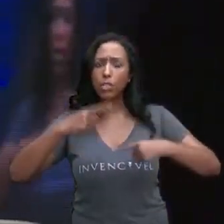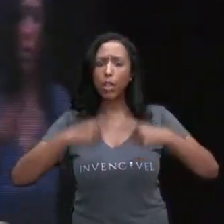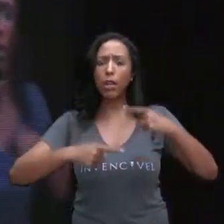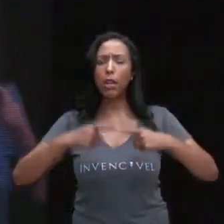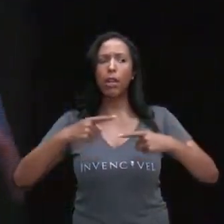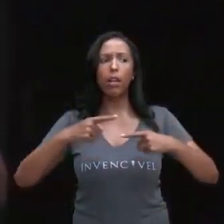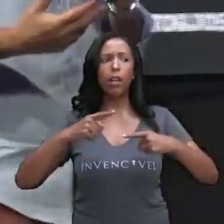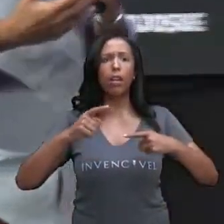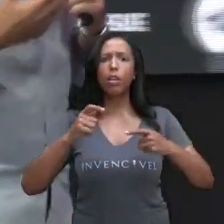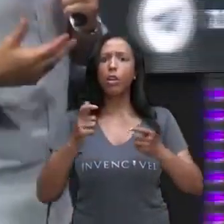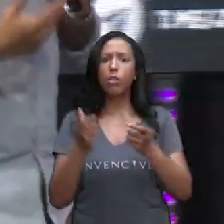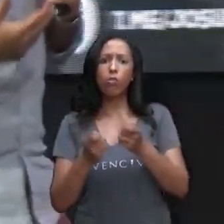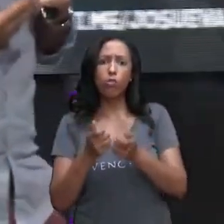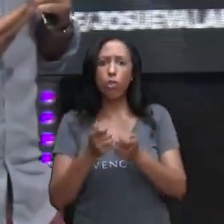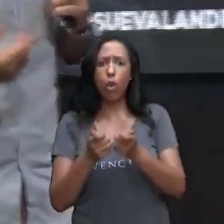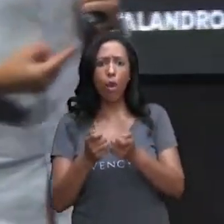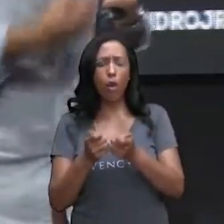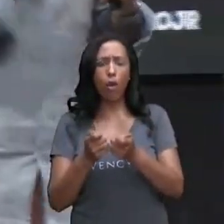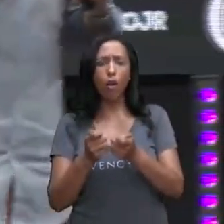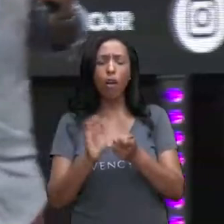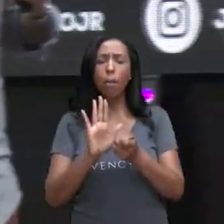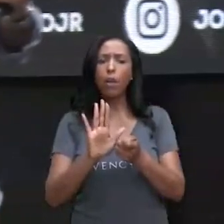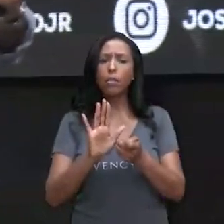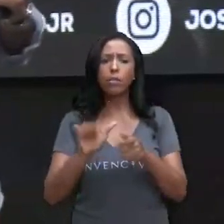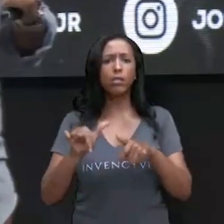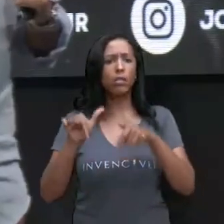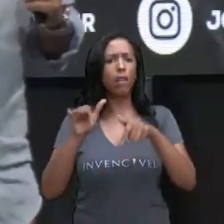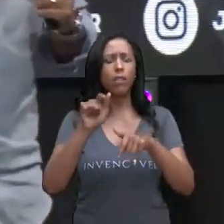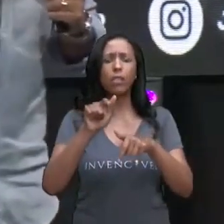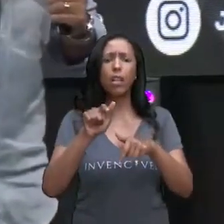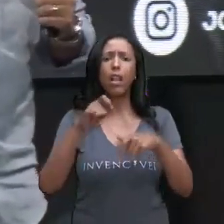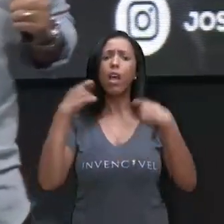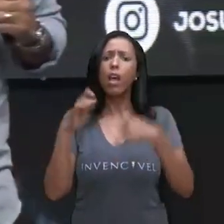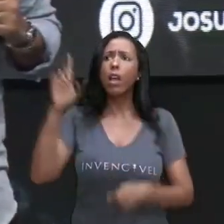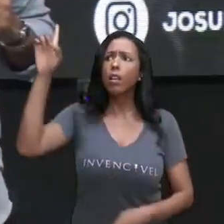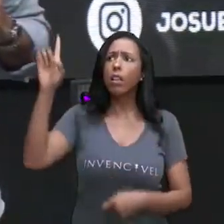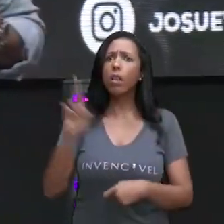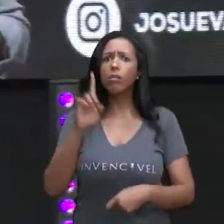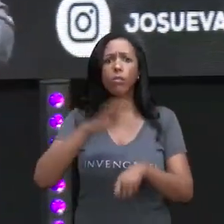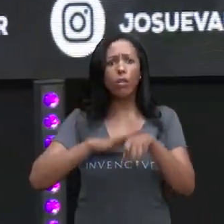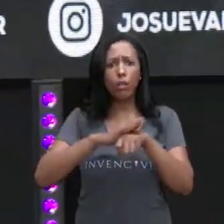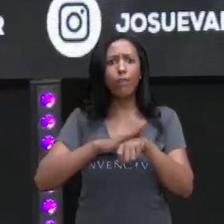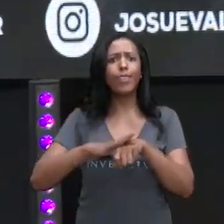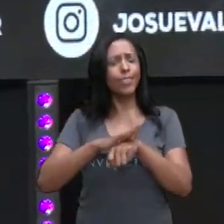tudo, mas eu queria desafiar você a não passar um dia sem falar das coisas de Deus com alguém.